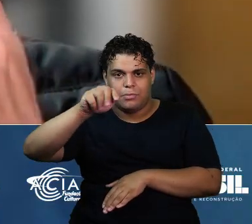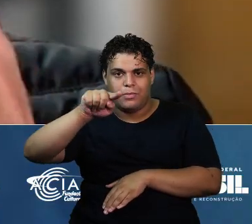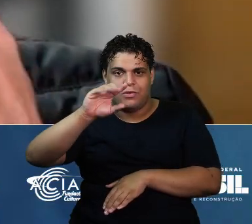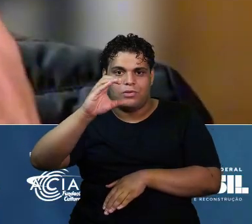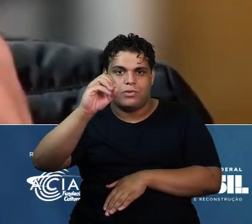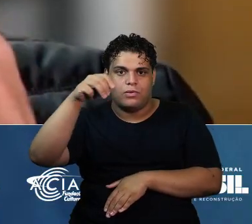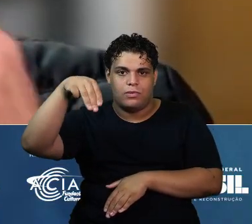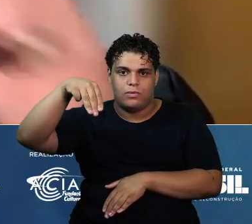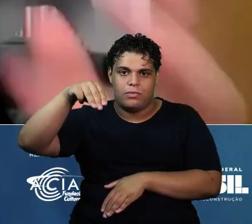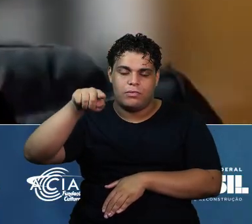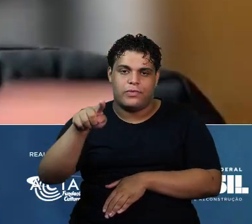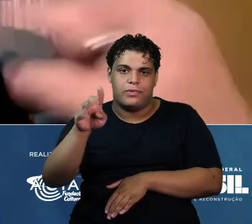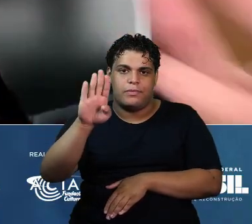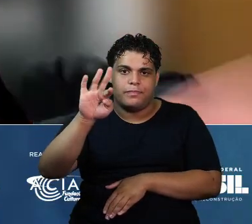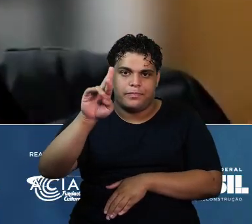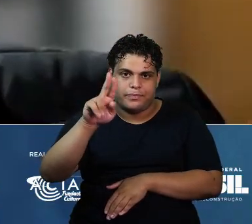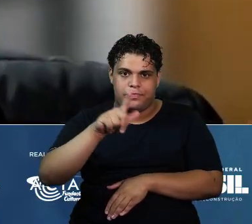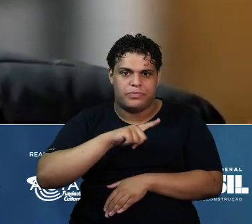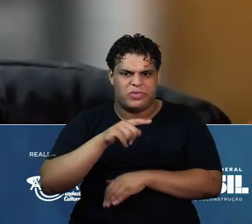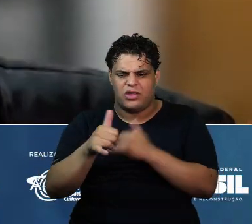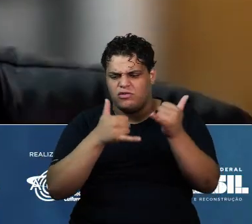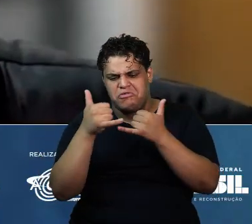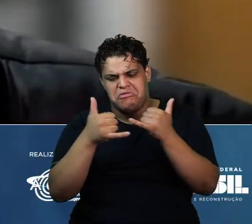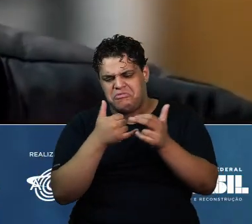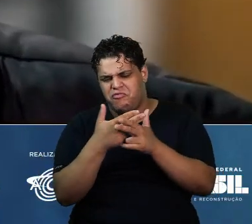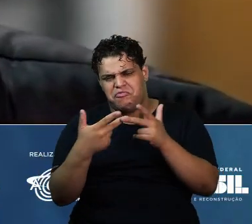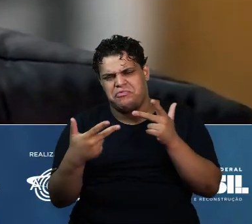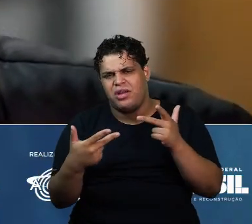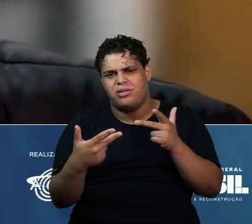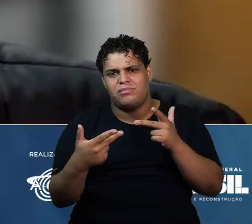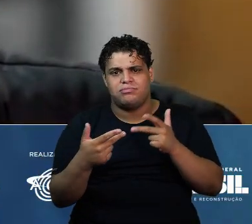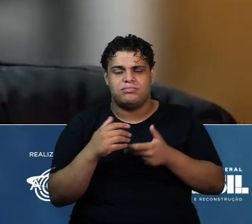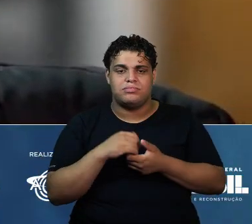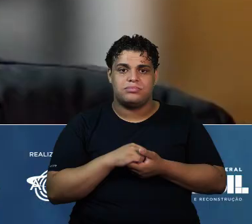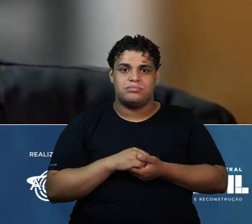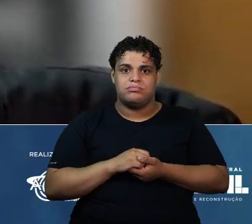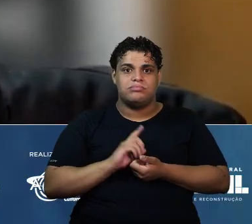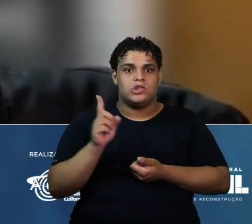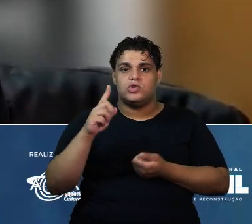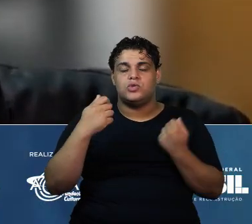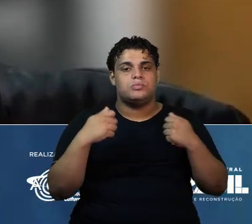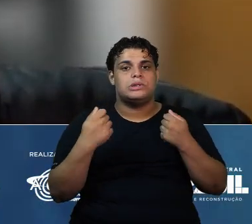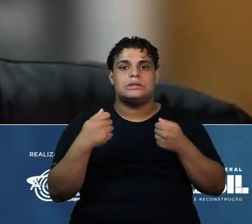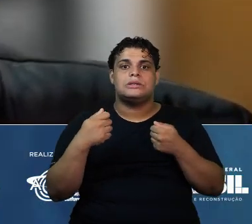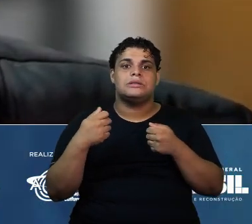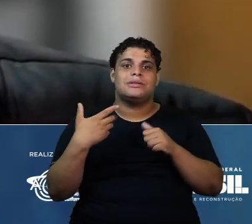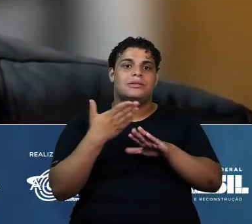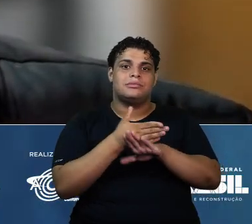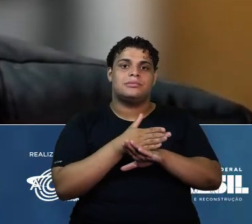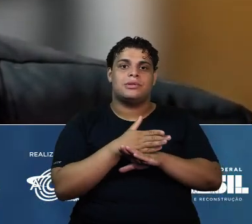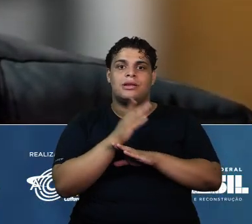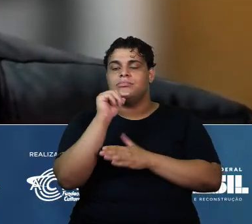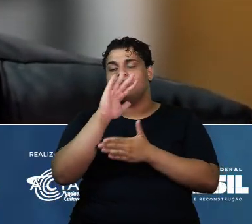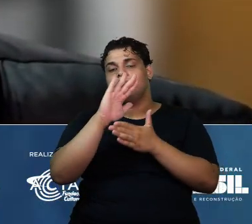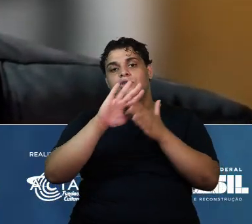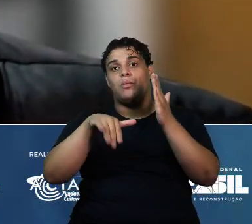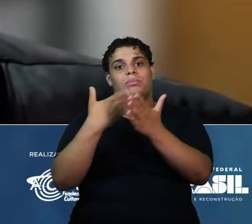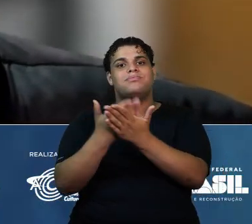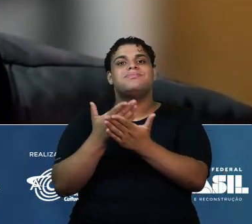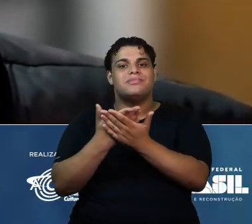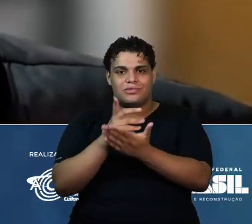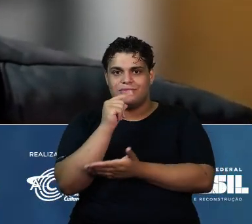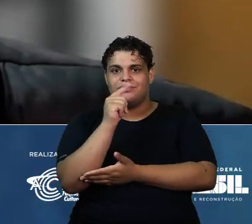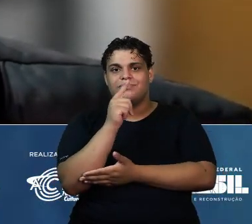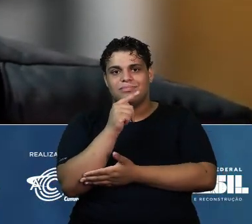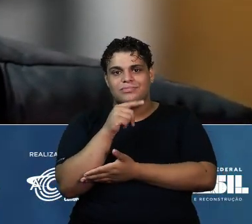série de materiais que você pode baixar, jogos e tal, que você não precisa estar numa escola de natação, você pode levar